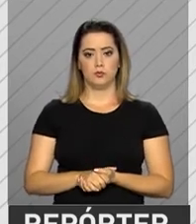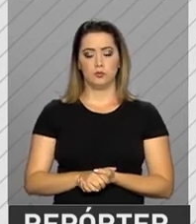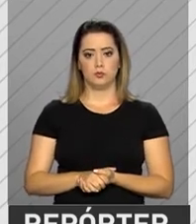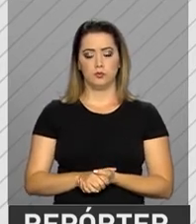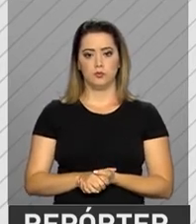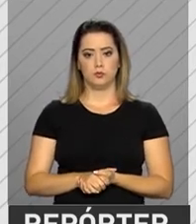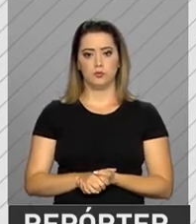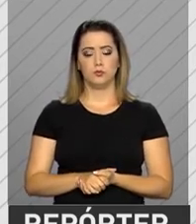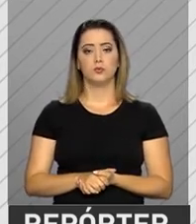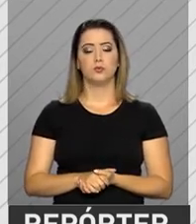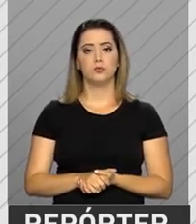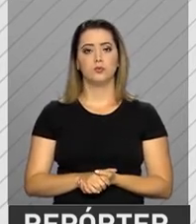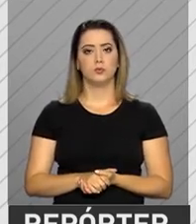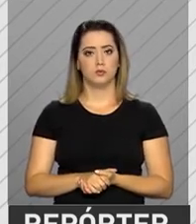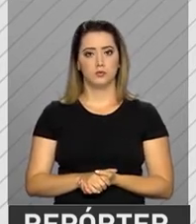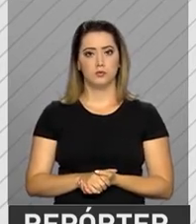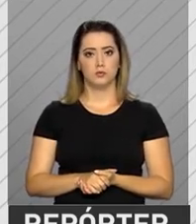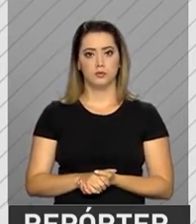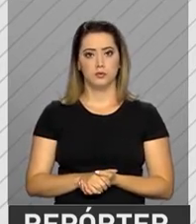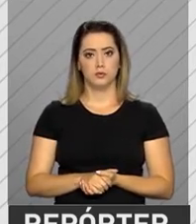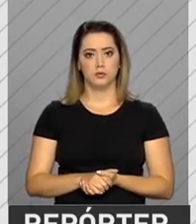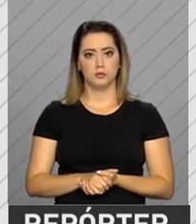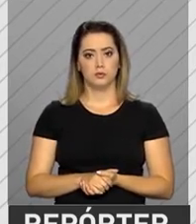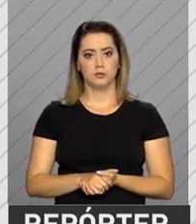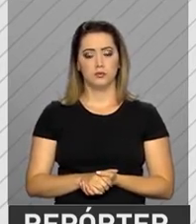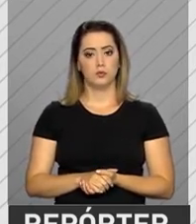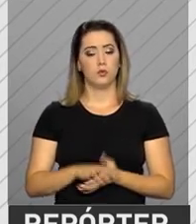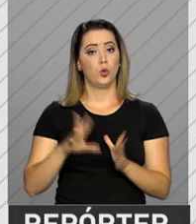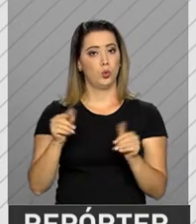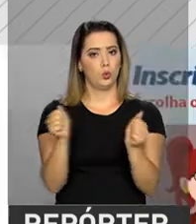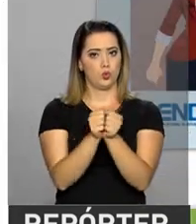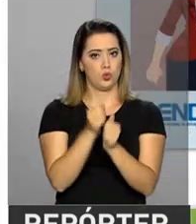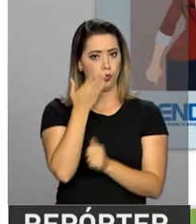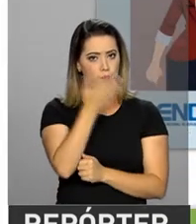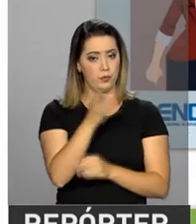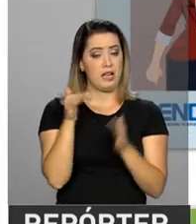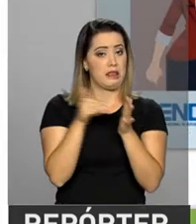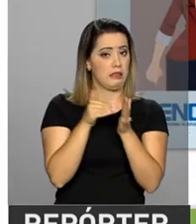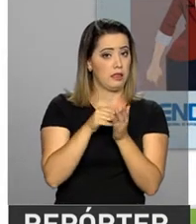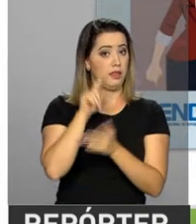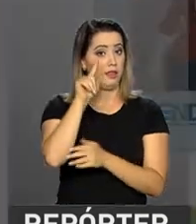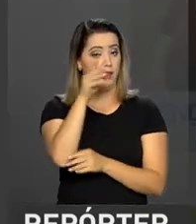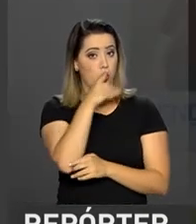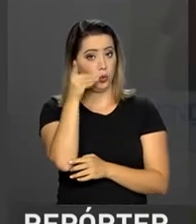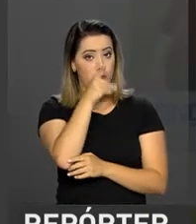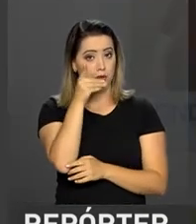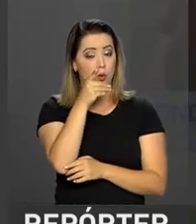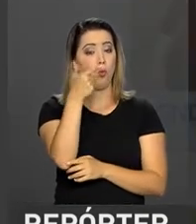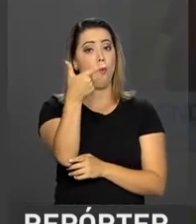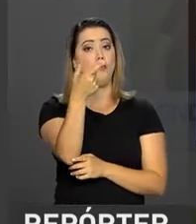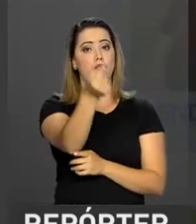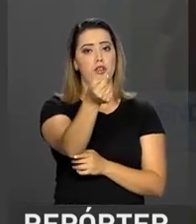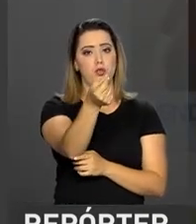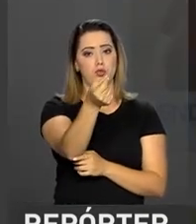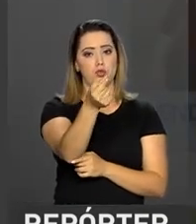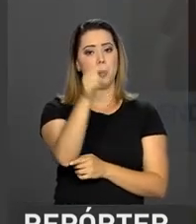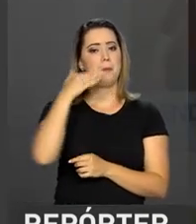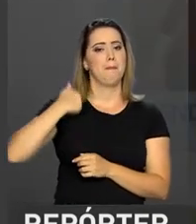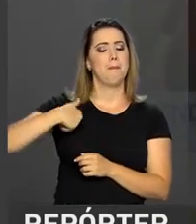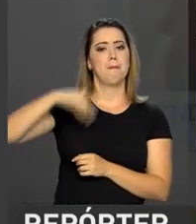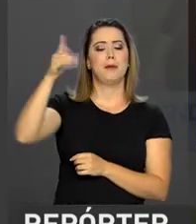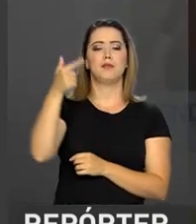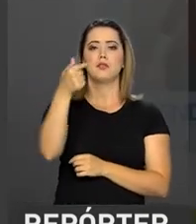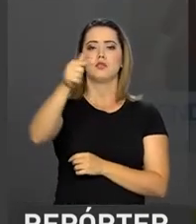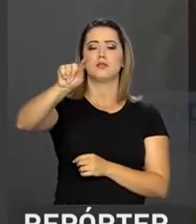www.defesacivil.gov.br barra escola nacional tudo junto até o próximo domingo dia 20 são mais de